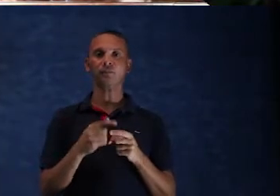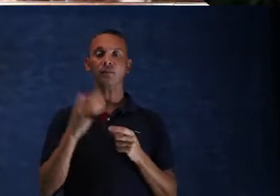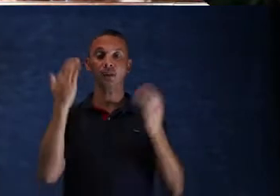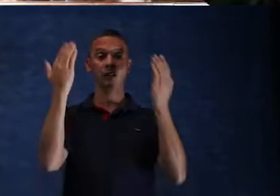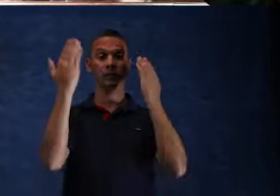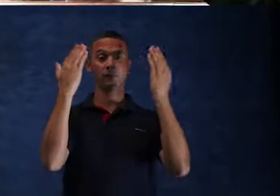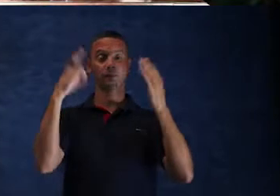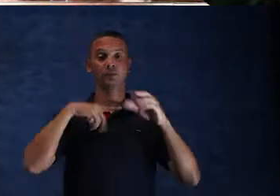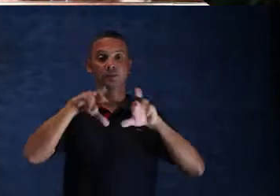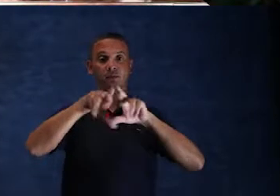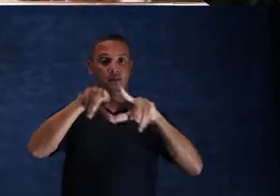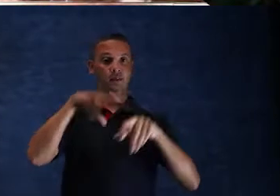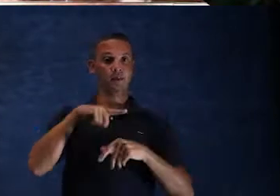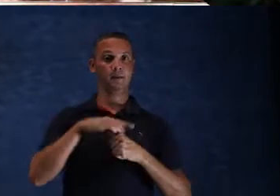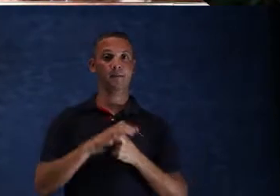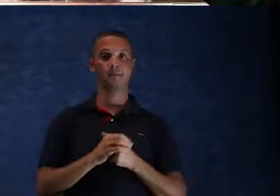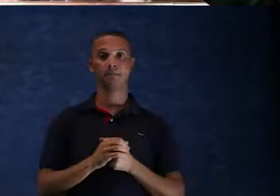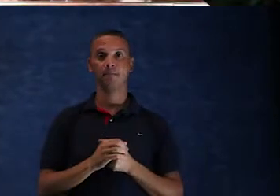interessantes